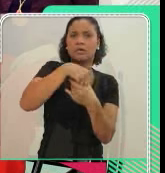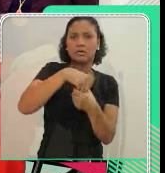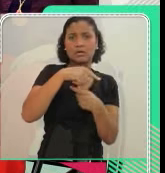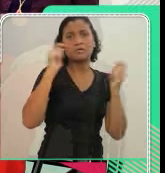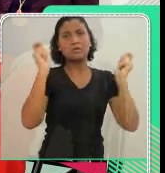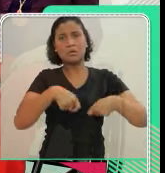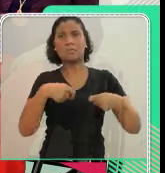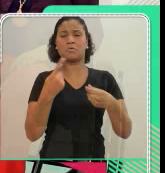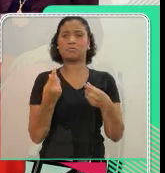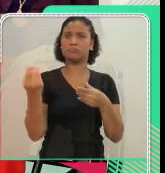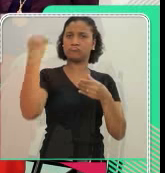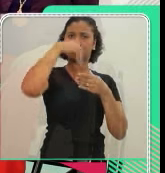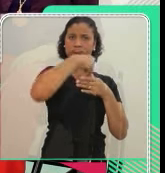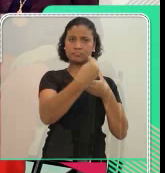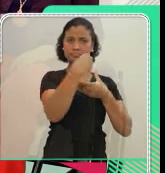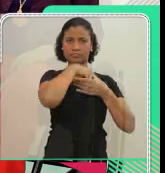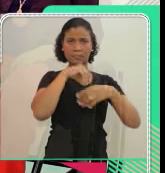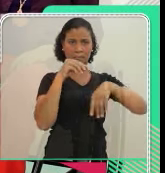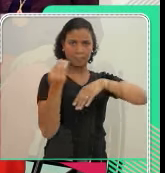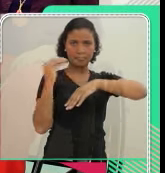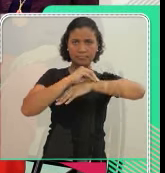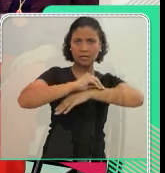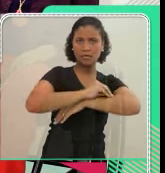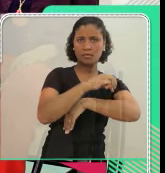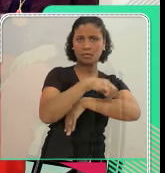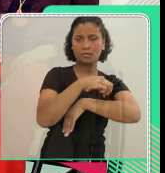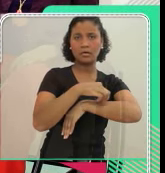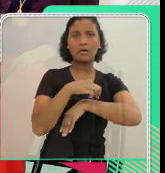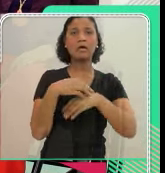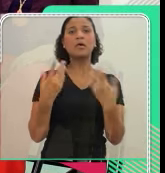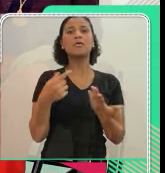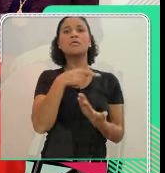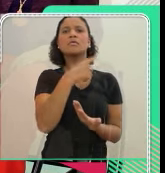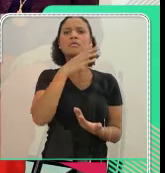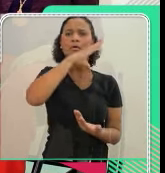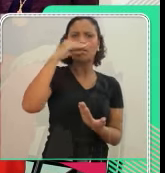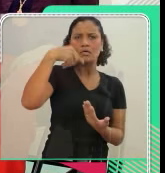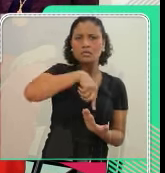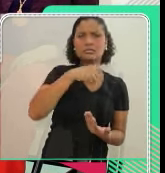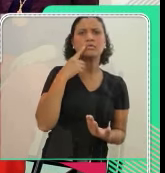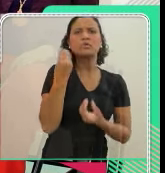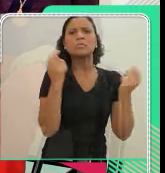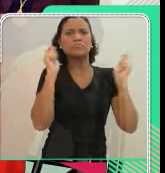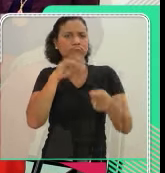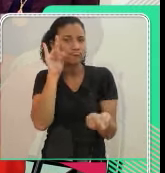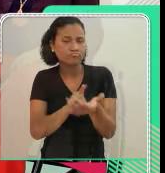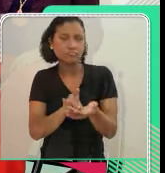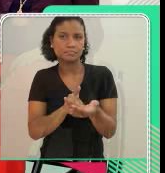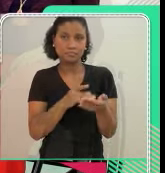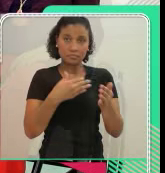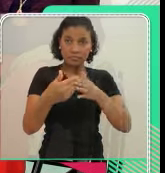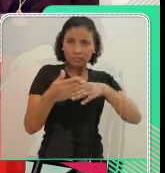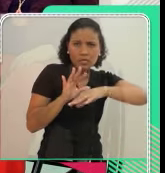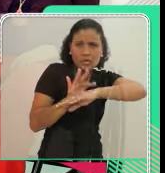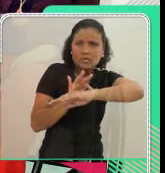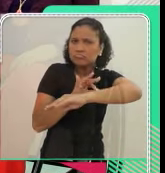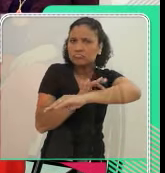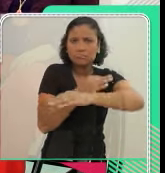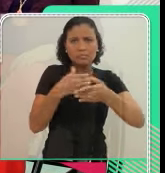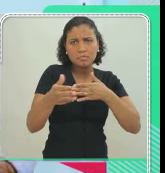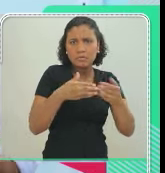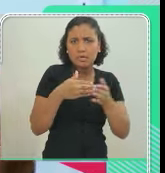essa informação que ele foi capaz de colocar dentro da célula da pele. Então, com isso, você tem uma célula que veio de um indivíduo adulto, mas que tem a capacidade de dar origem a qualquer tecido